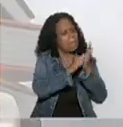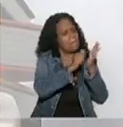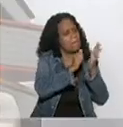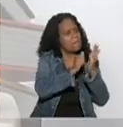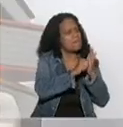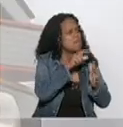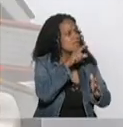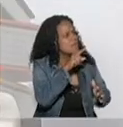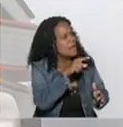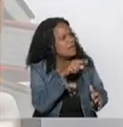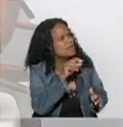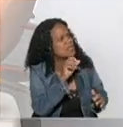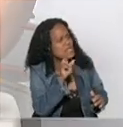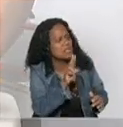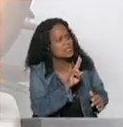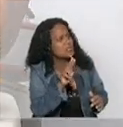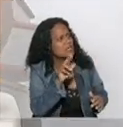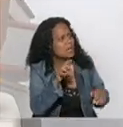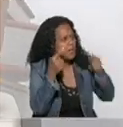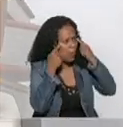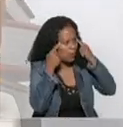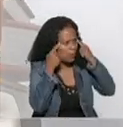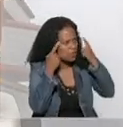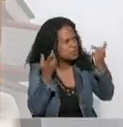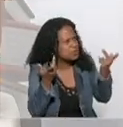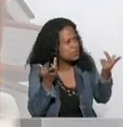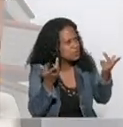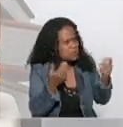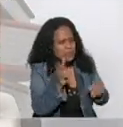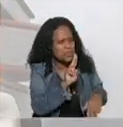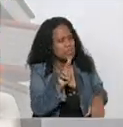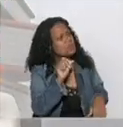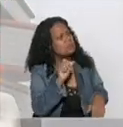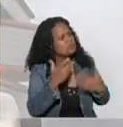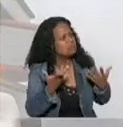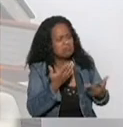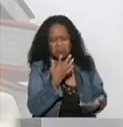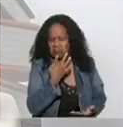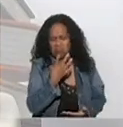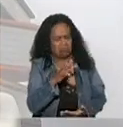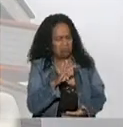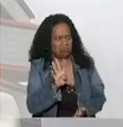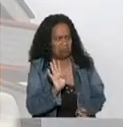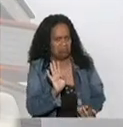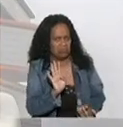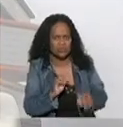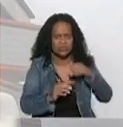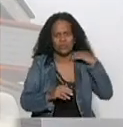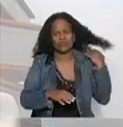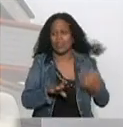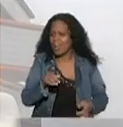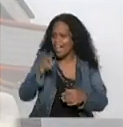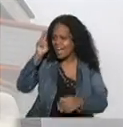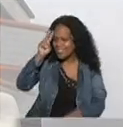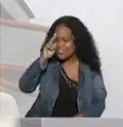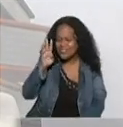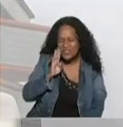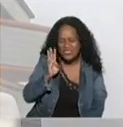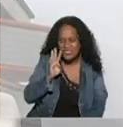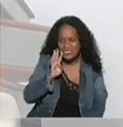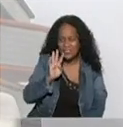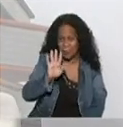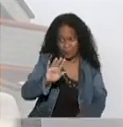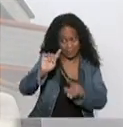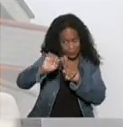logo em seguida, que nós só atendíamos educação infantil, né? Nós não, porque eu não estava, infelizmente, eu cheguei 6 anos depois lá.